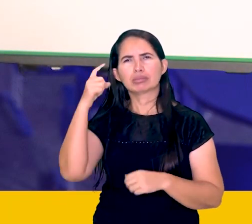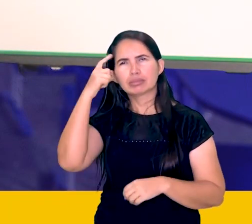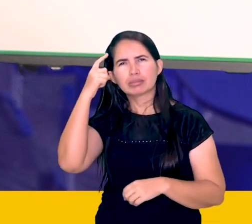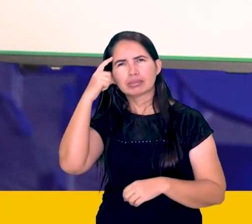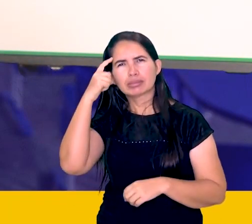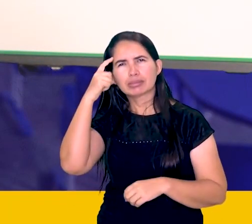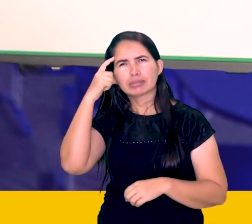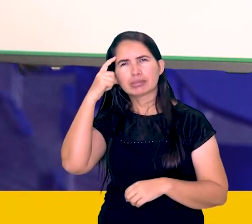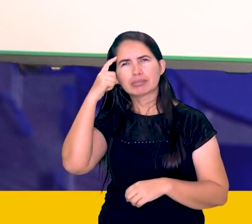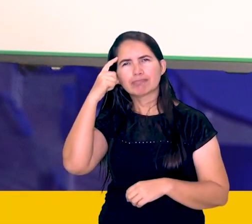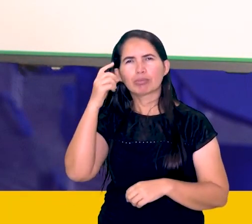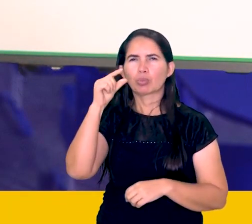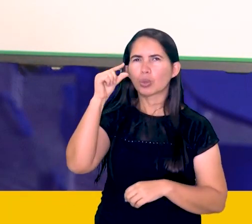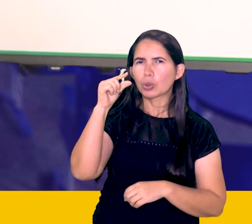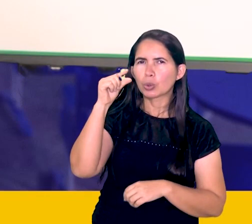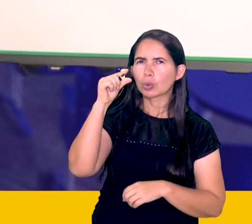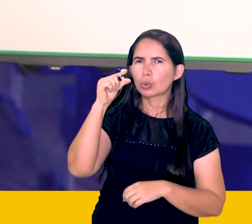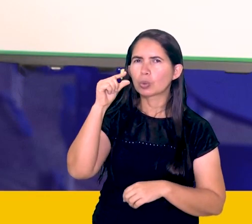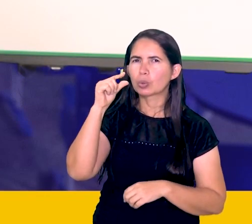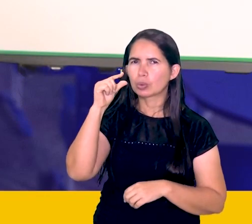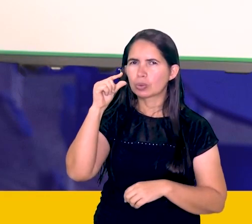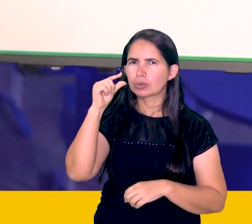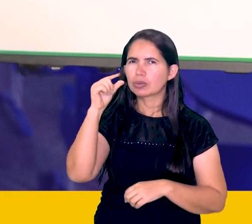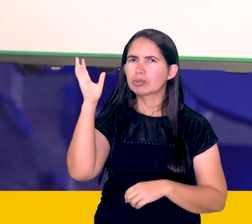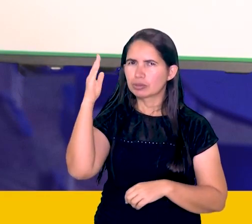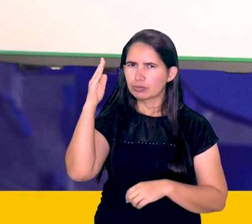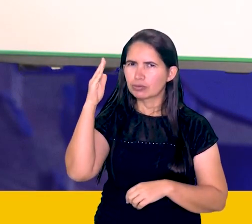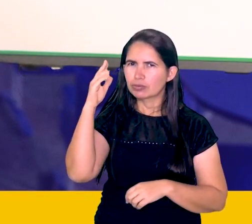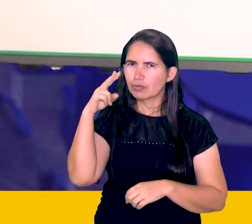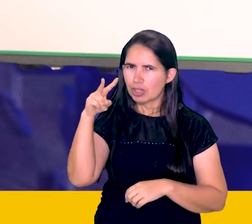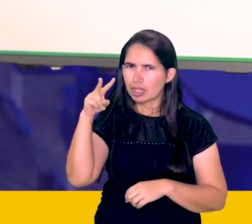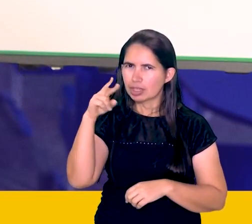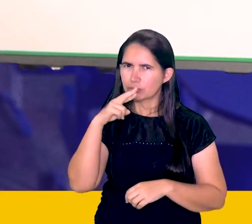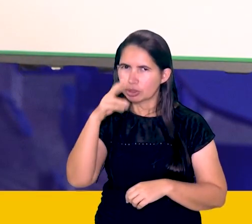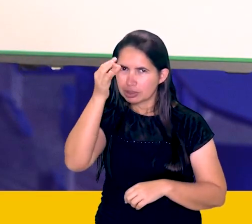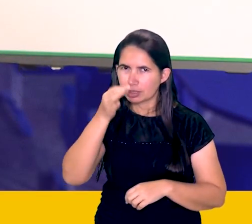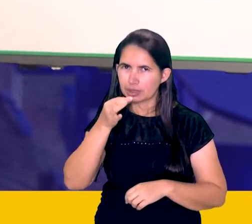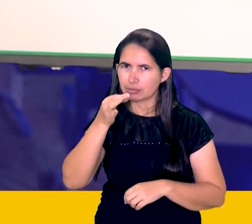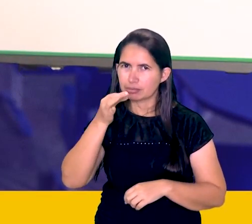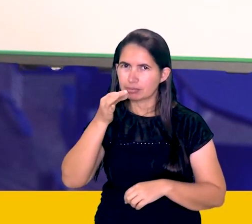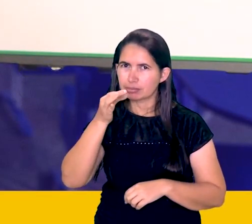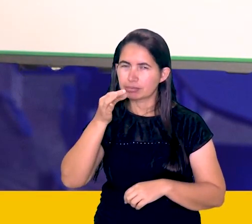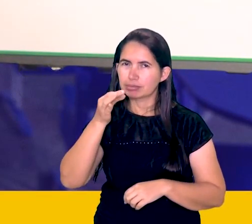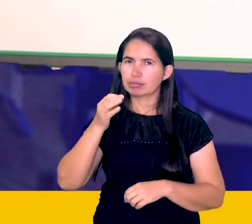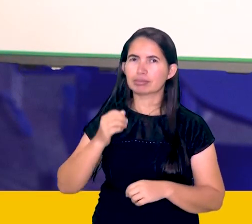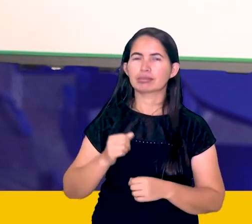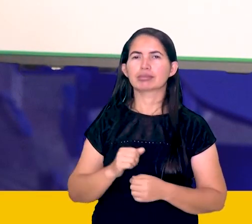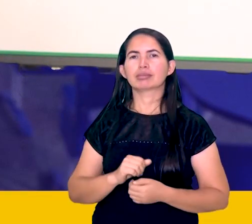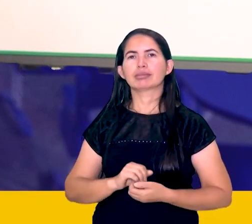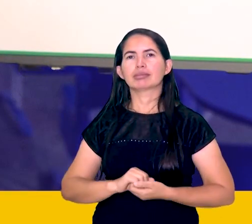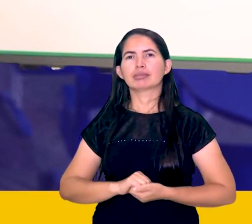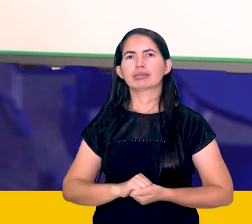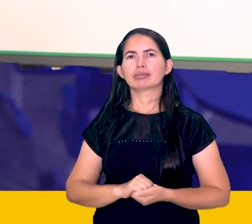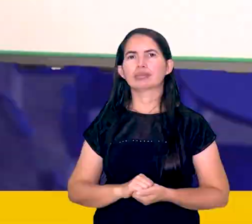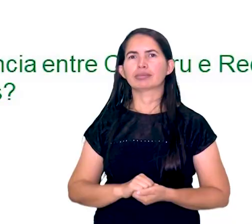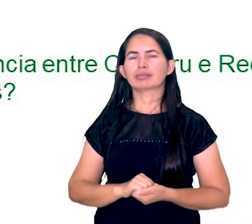Pensa mais um pouco. E aí? Vamos ver qual seria a possível resposta.